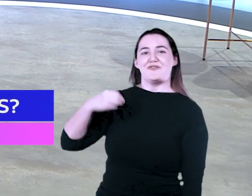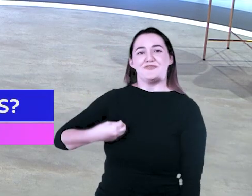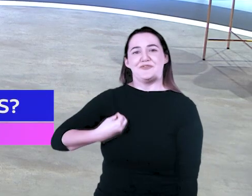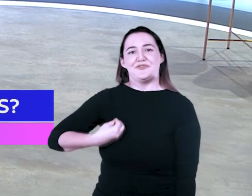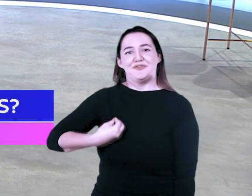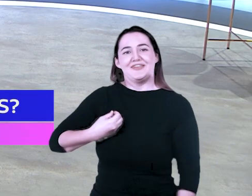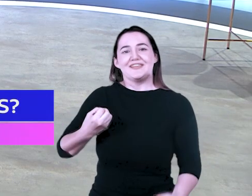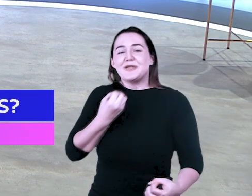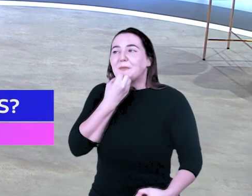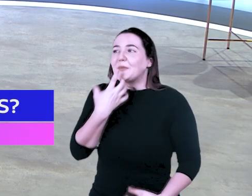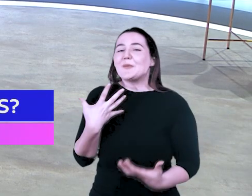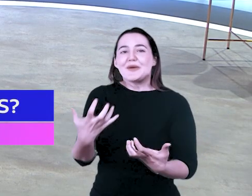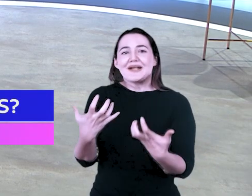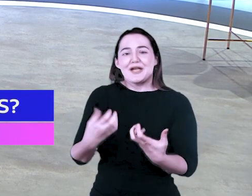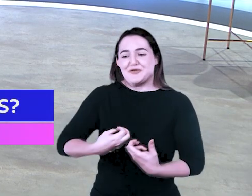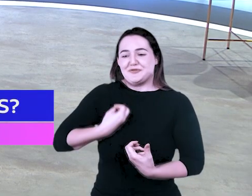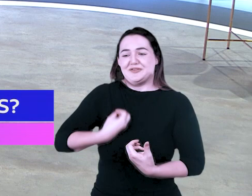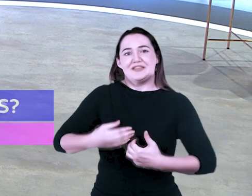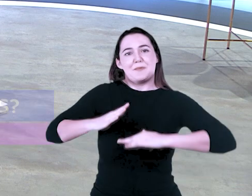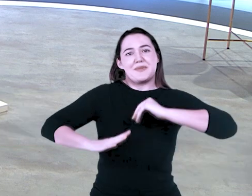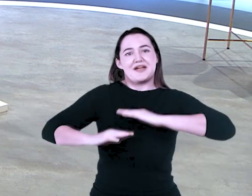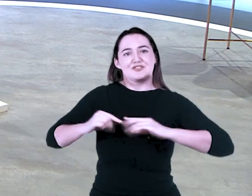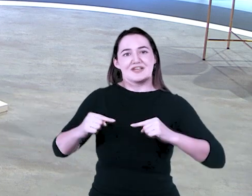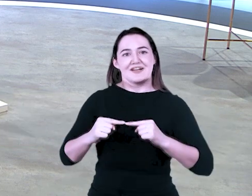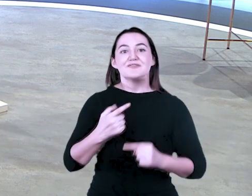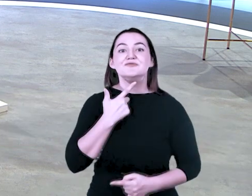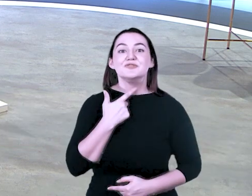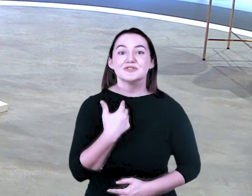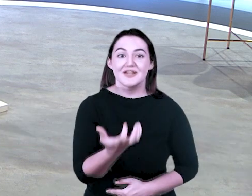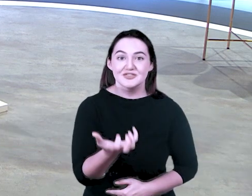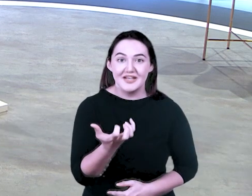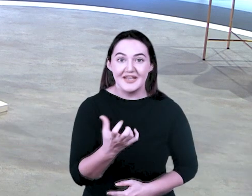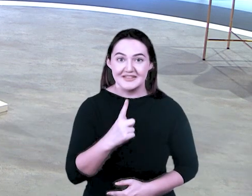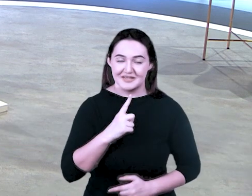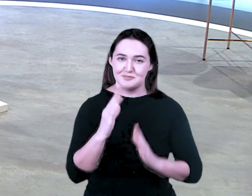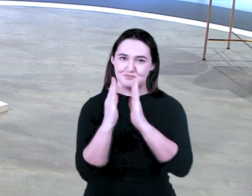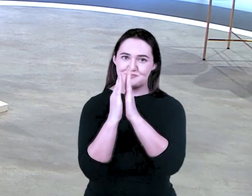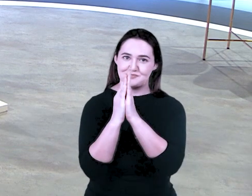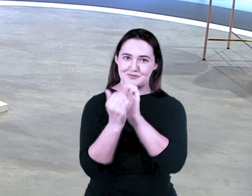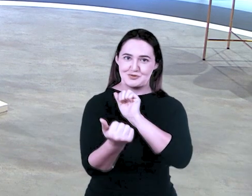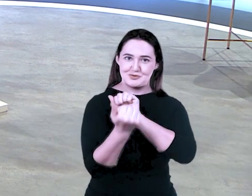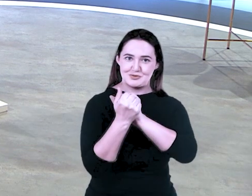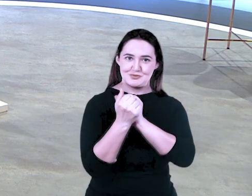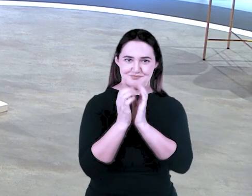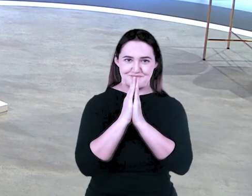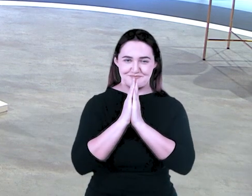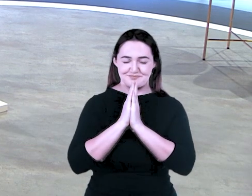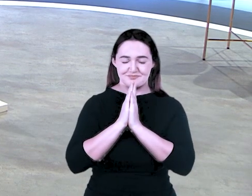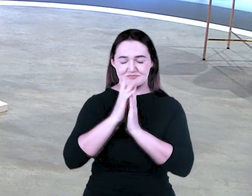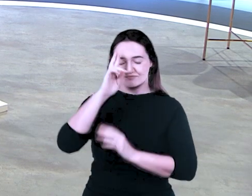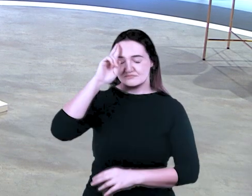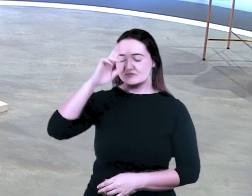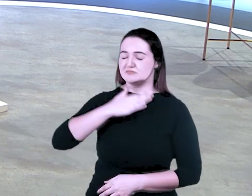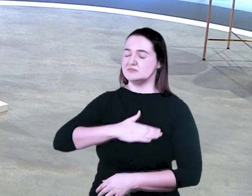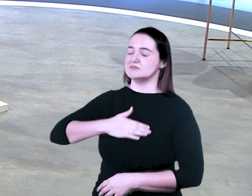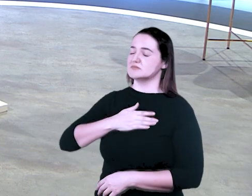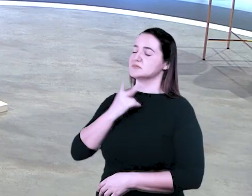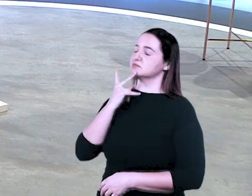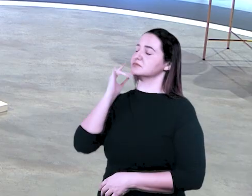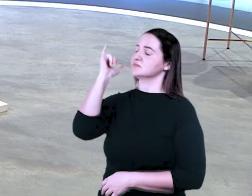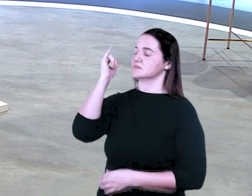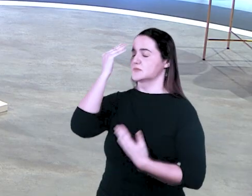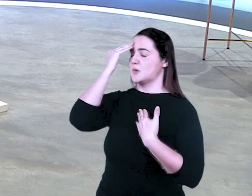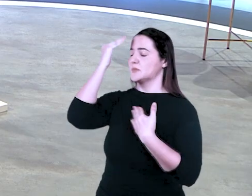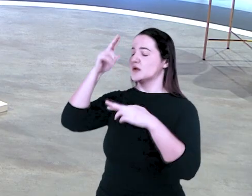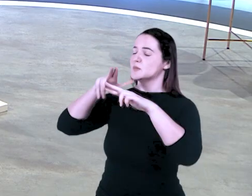viver e praticar. Se esse é o seu desejo, se essa é a sua vontade, eu quero orar com você. Feche os seus olhos. Querido Pai, obrigado